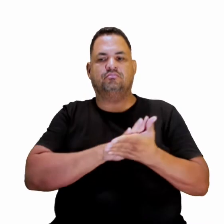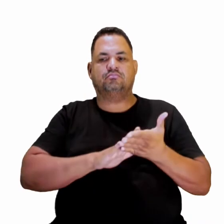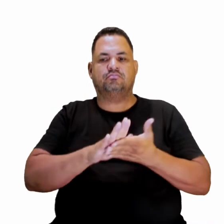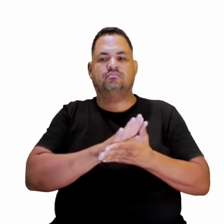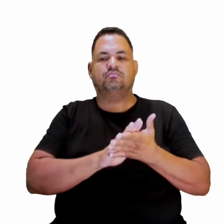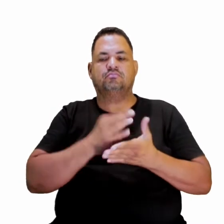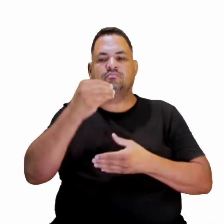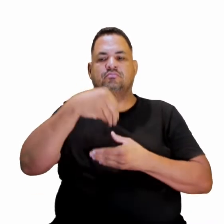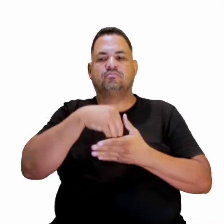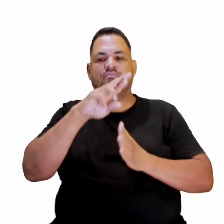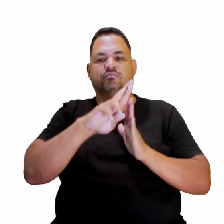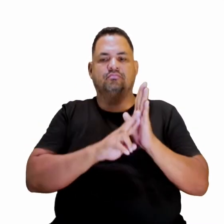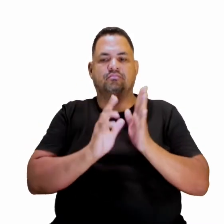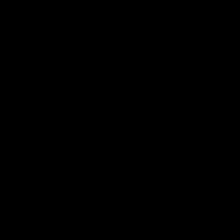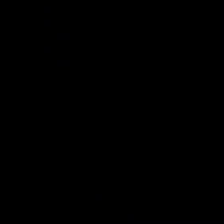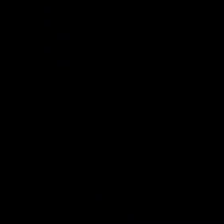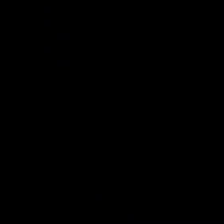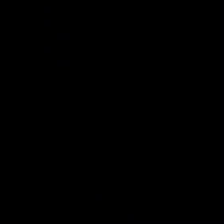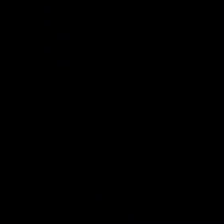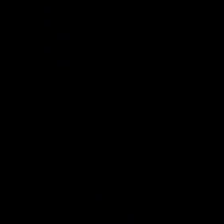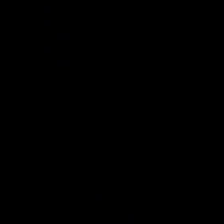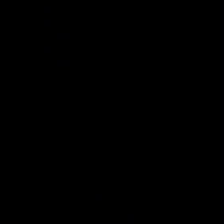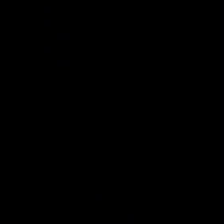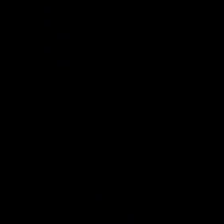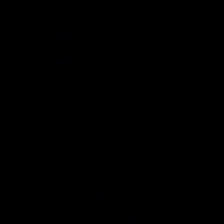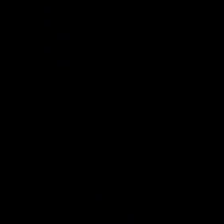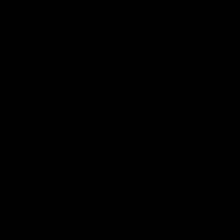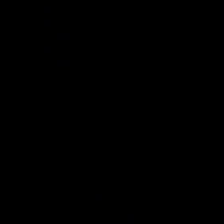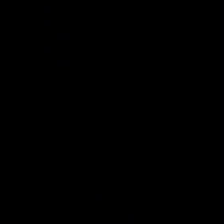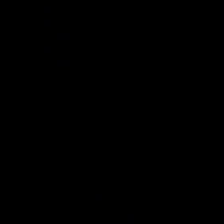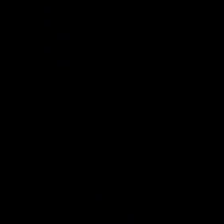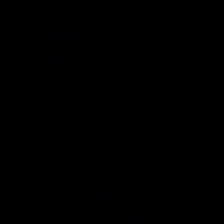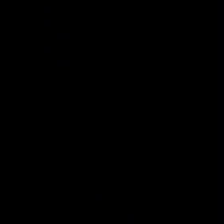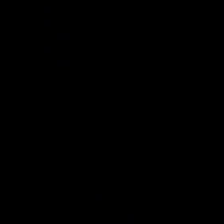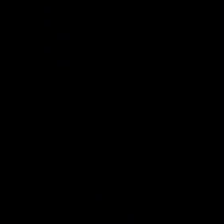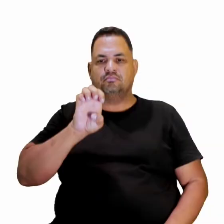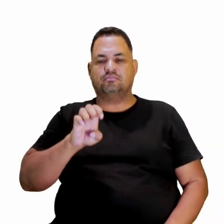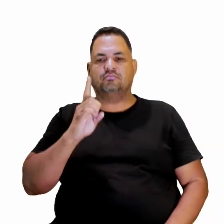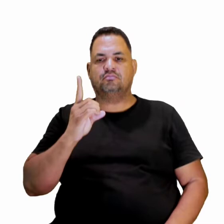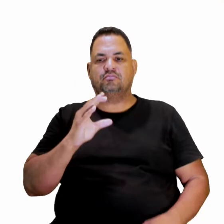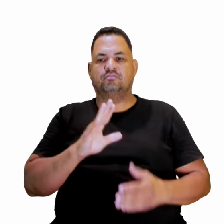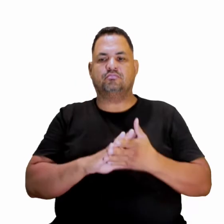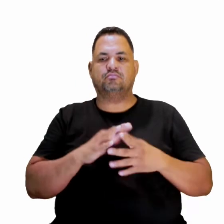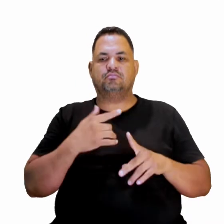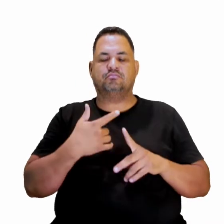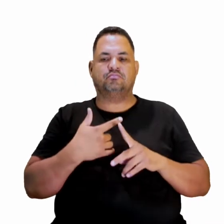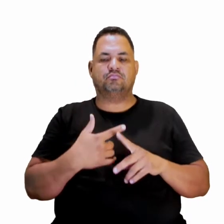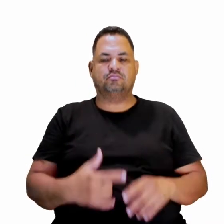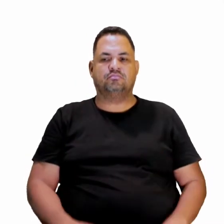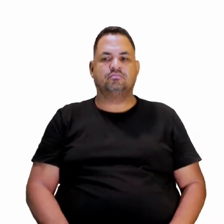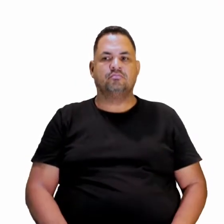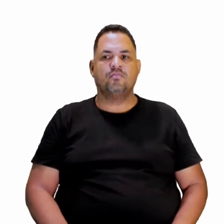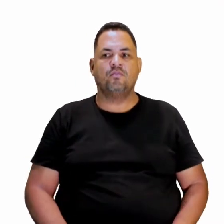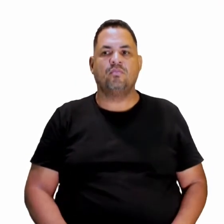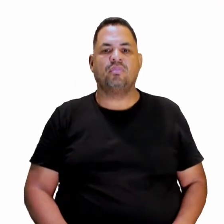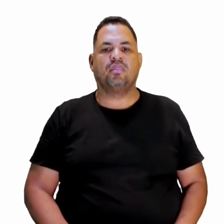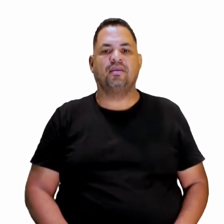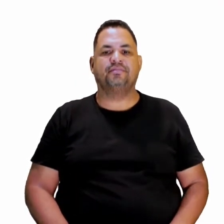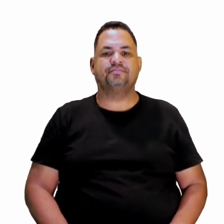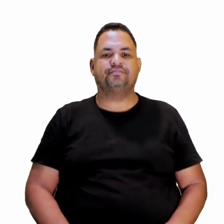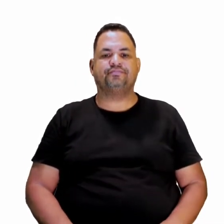da regra geral, aquela regra que eu só acrescento o ed, porque nenhum é CVC, nenhum termina com consoante,